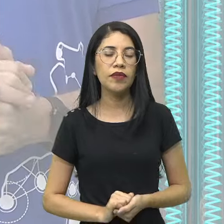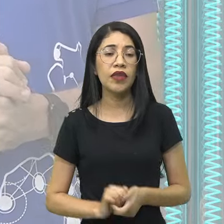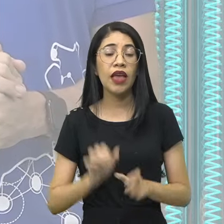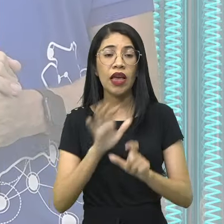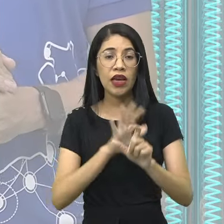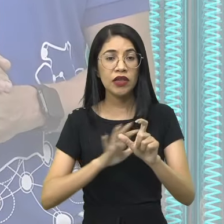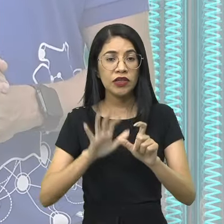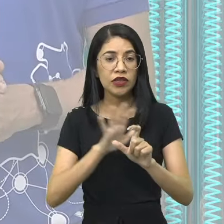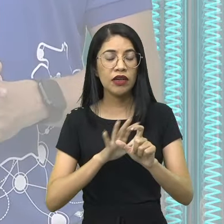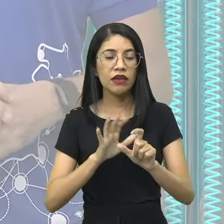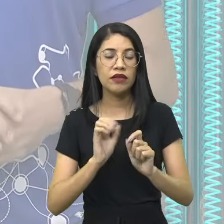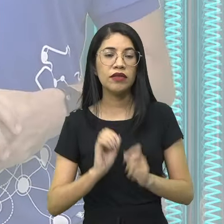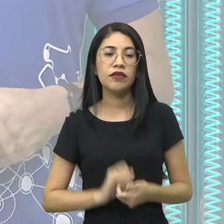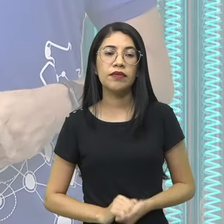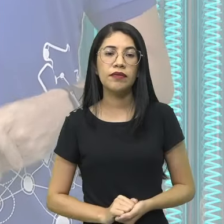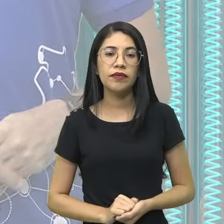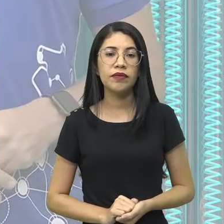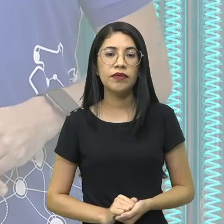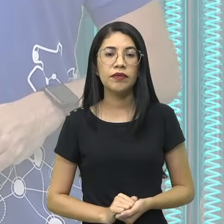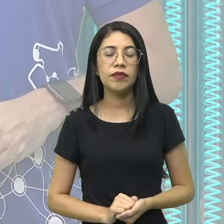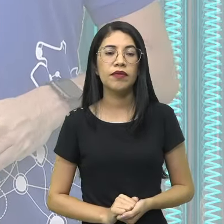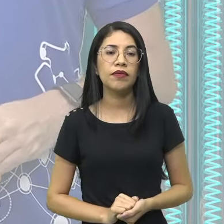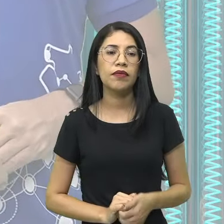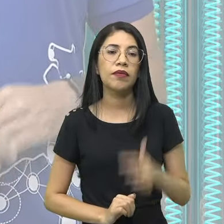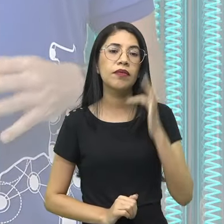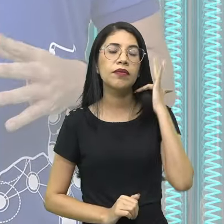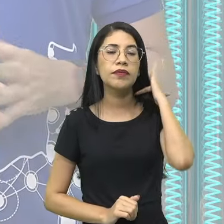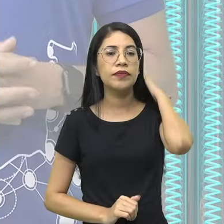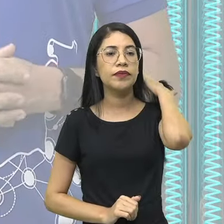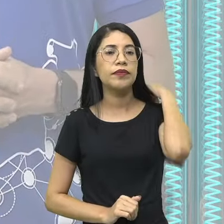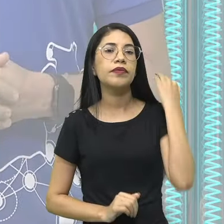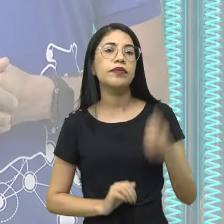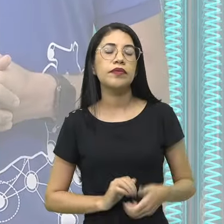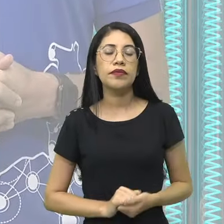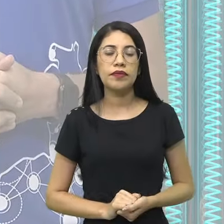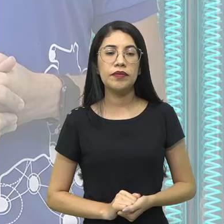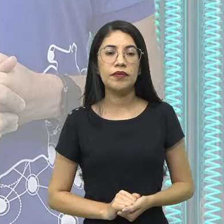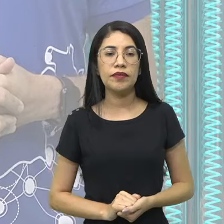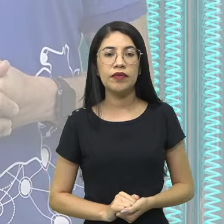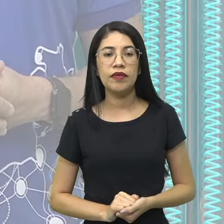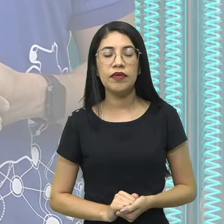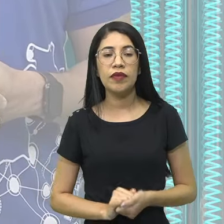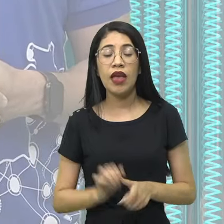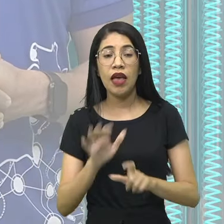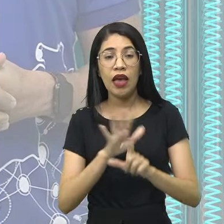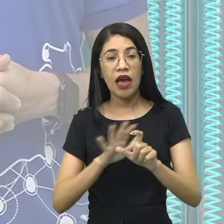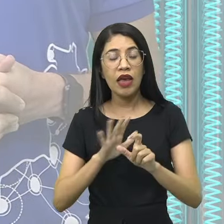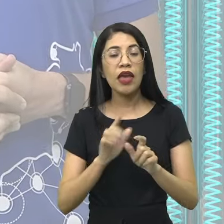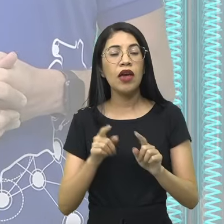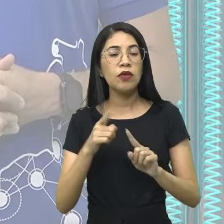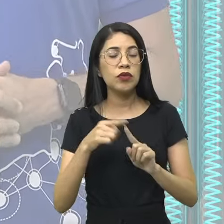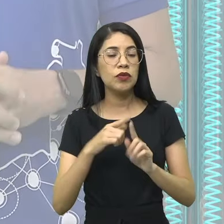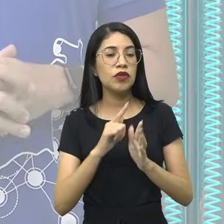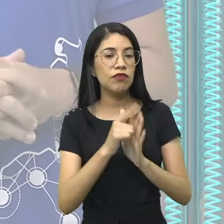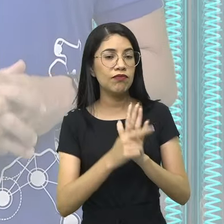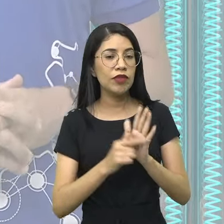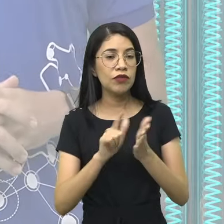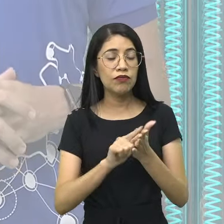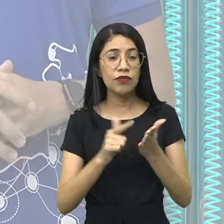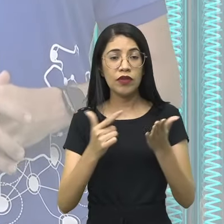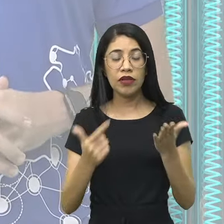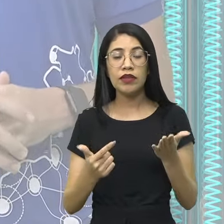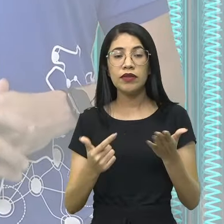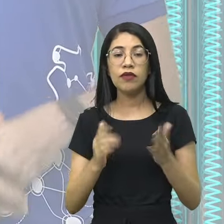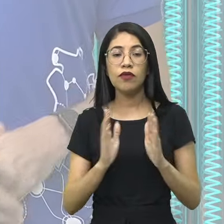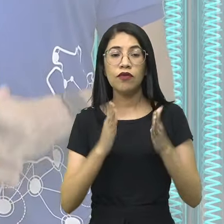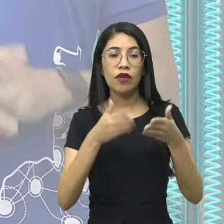né? O nosso próximo tipo de texto aí, ó. A charge é um gênero jornalístico